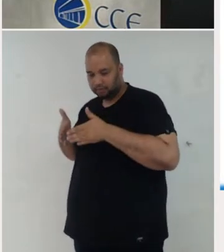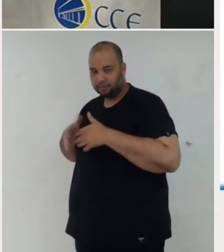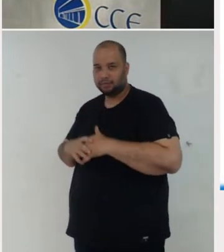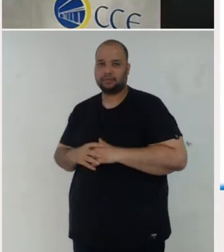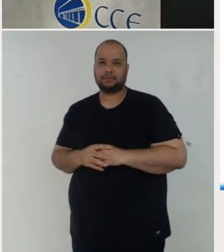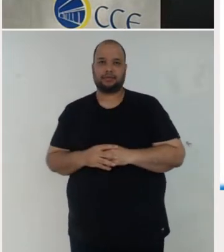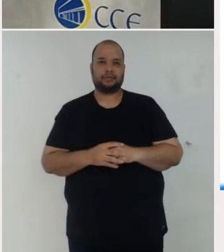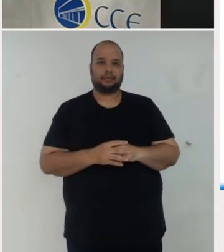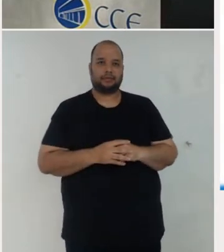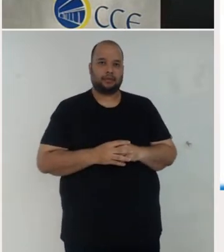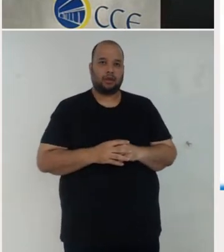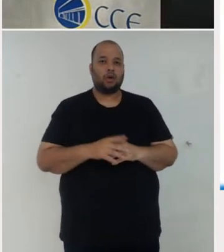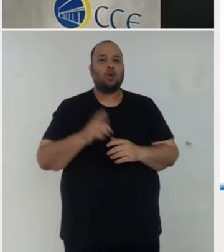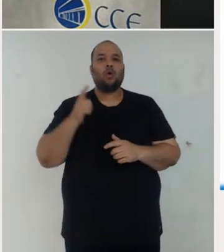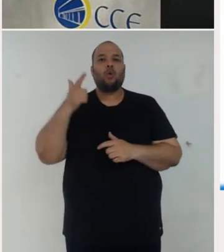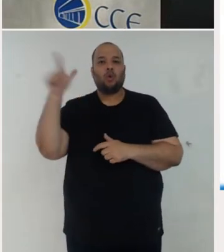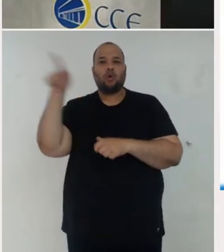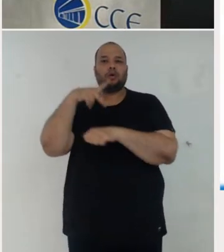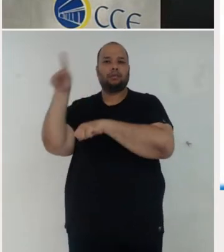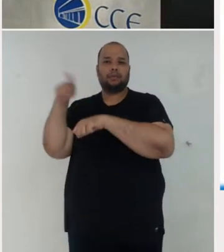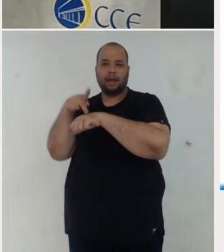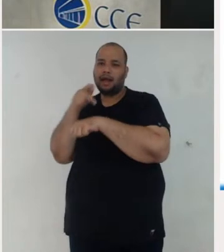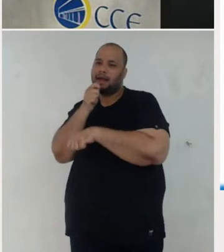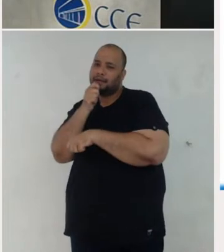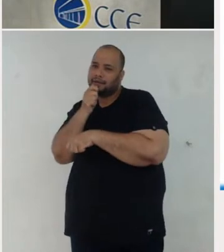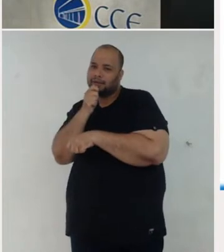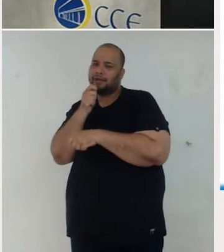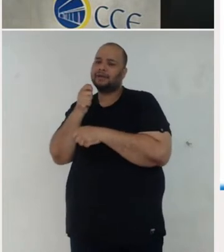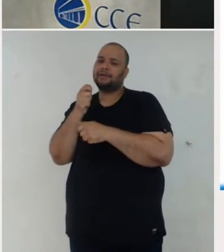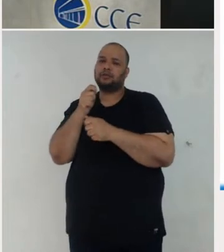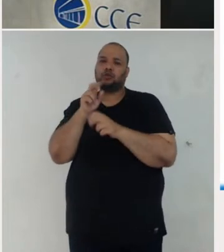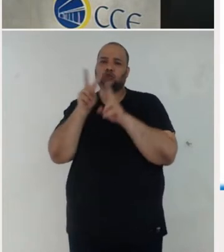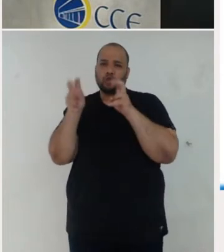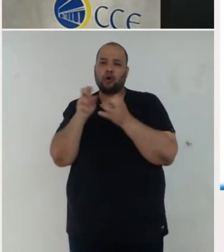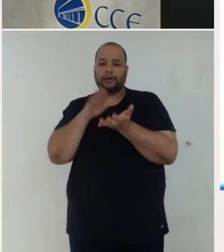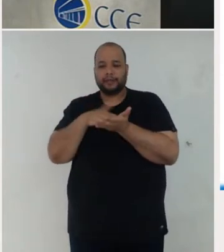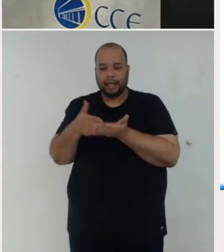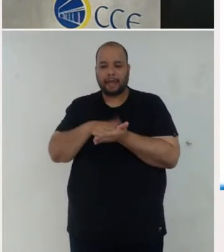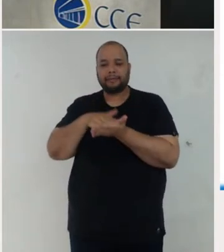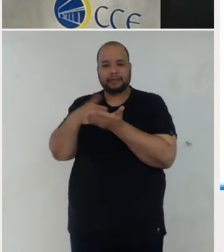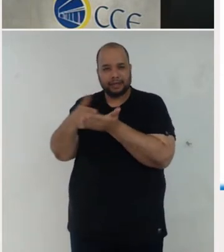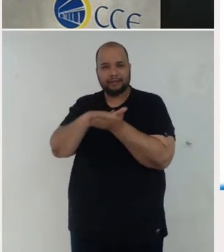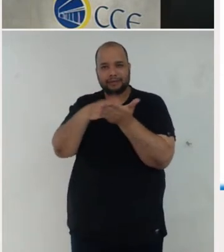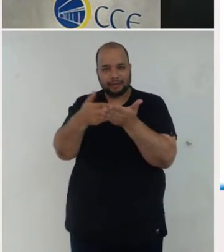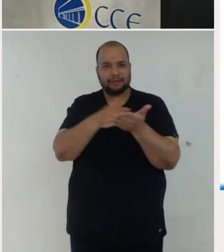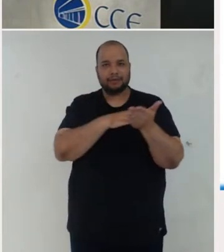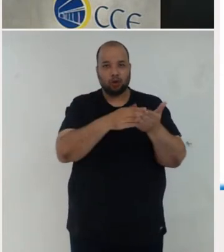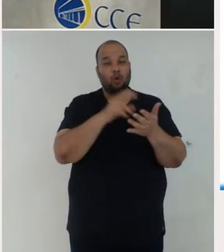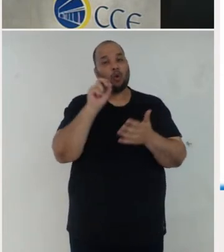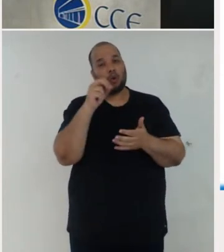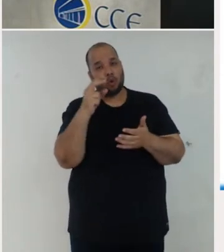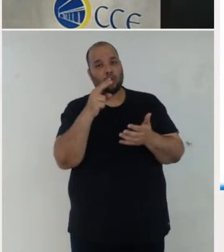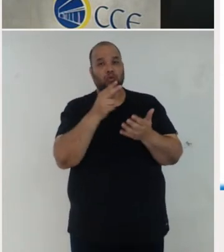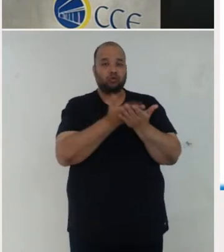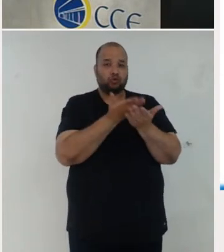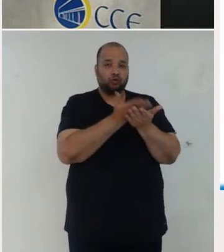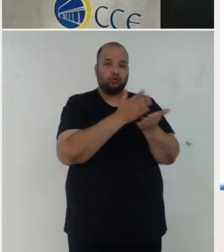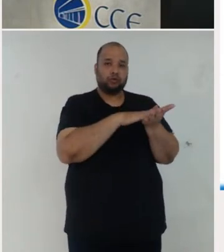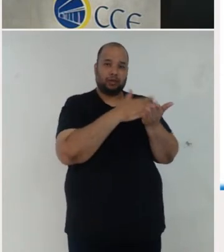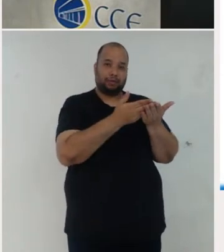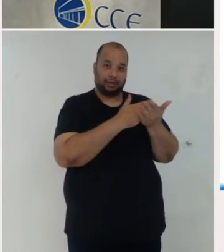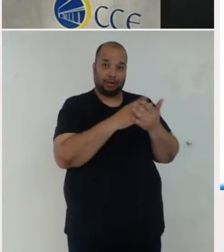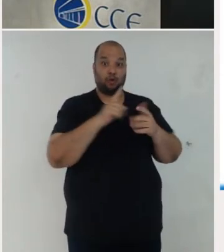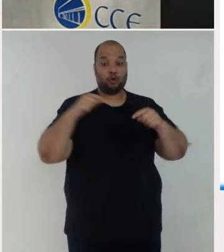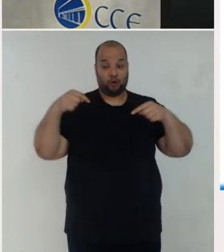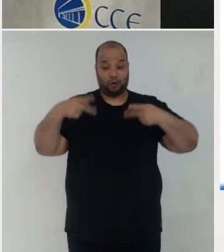de interpretação. Os outros países ainda estão muito falando só de intérpretes e só de estudos da interpretação. Então, esse é um